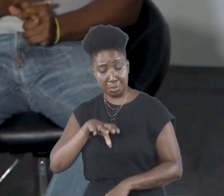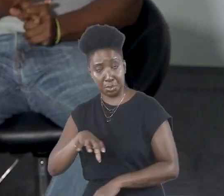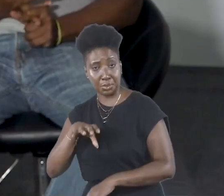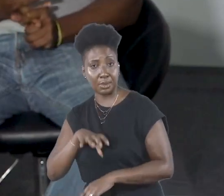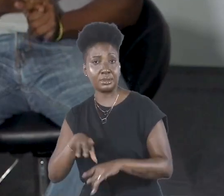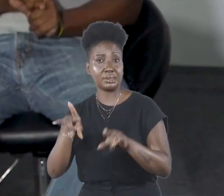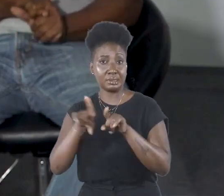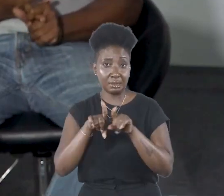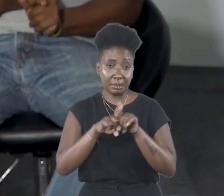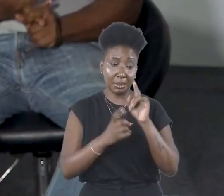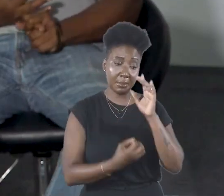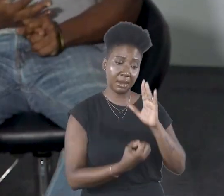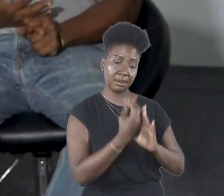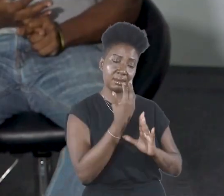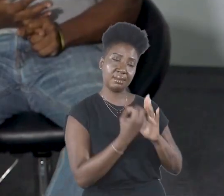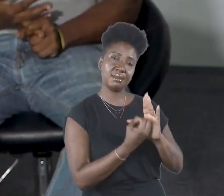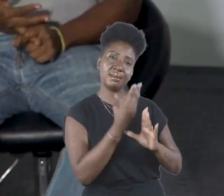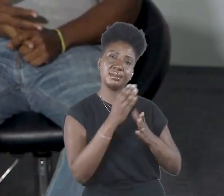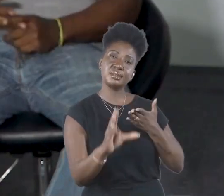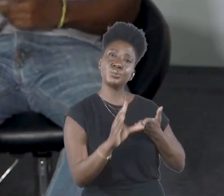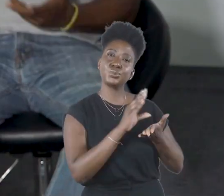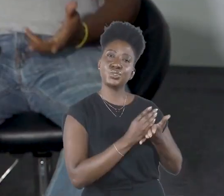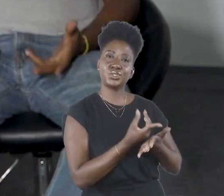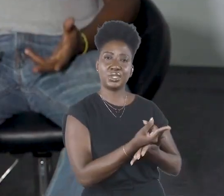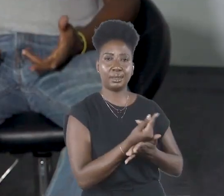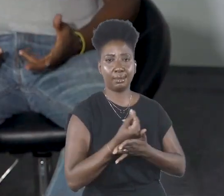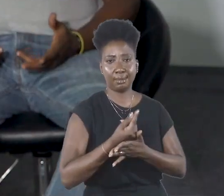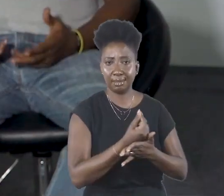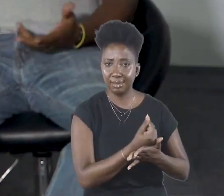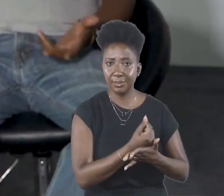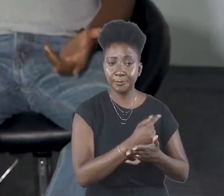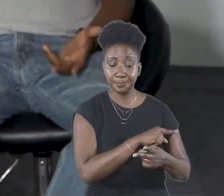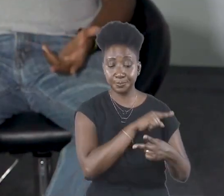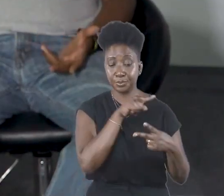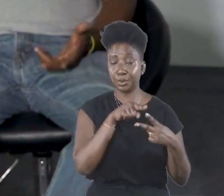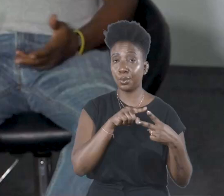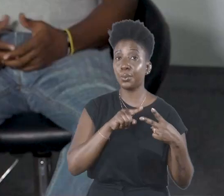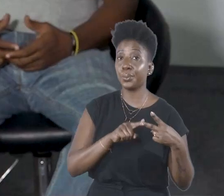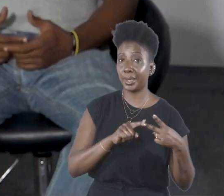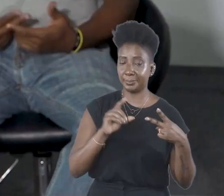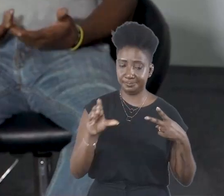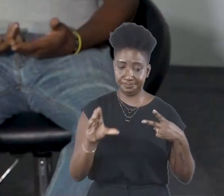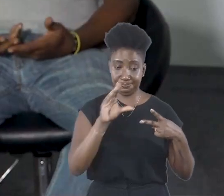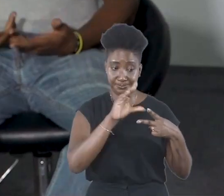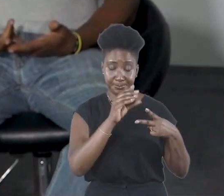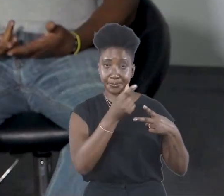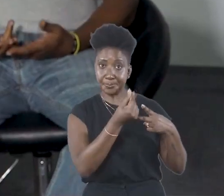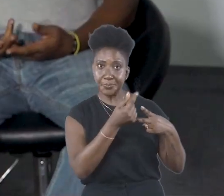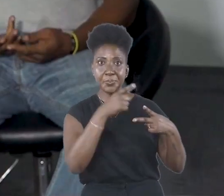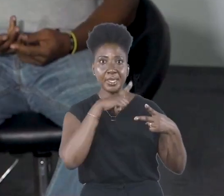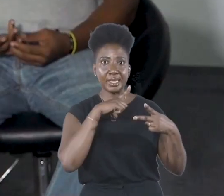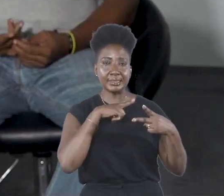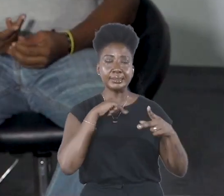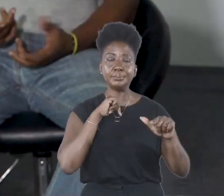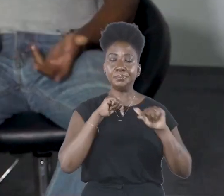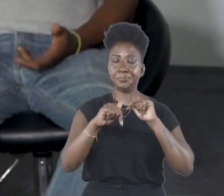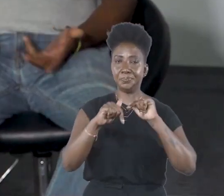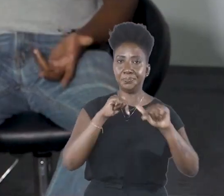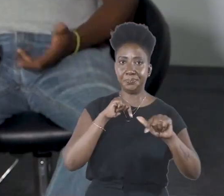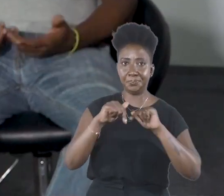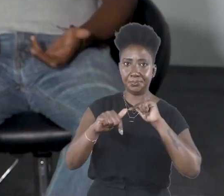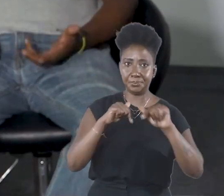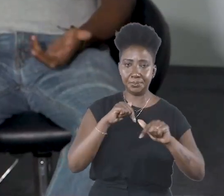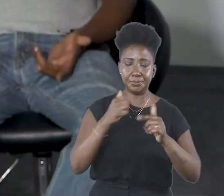português, capacitações para as questões de geração de rendas. Geração de rendas é duas possibilidades. É ou você tem um emprego, se